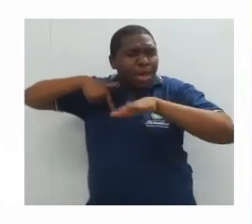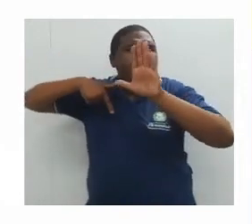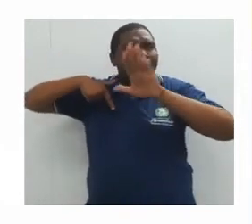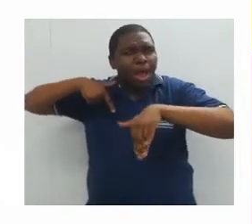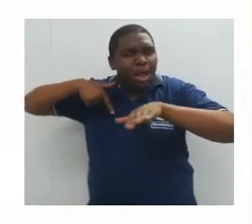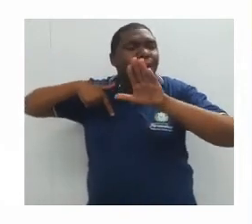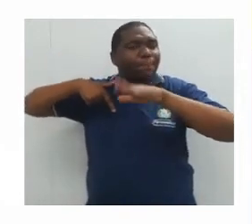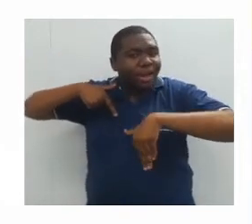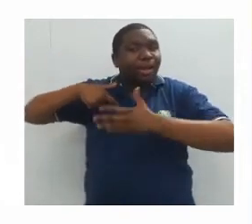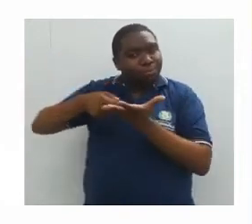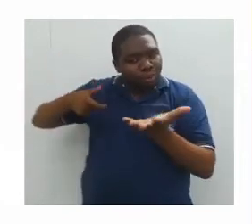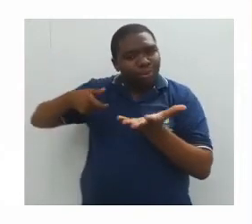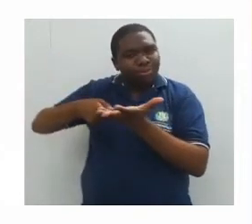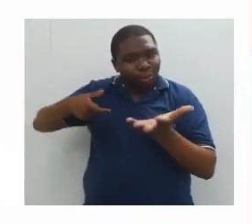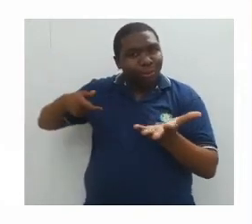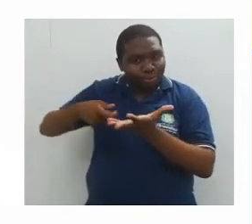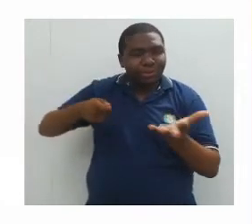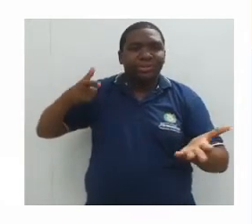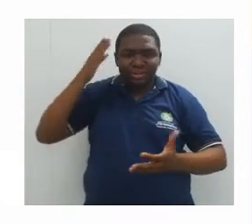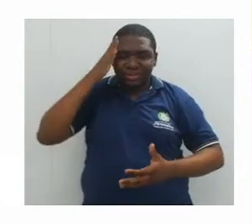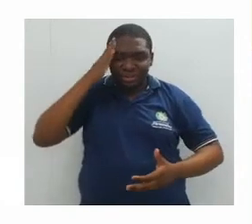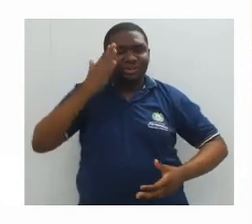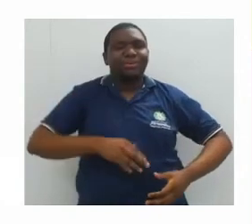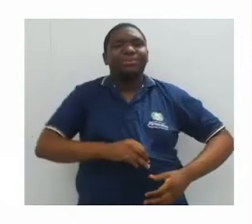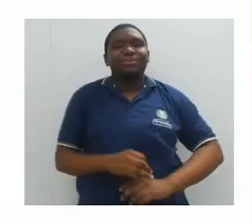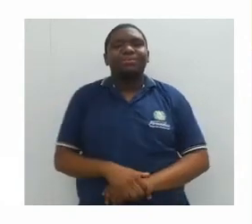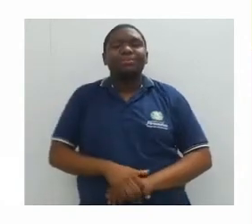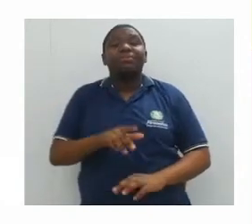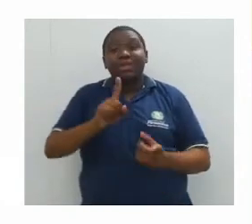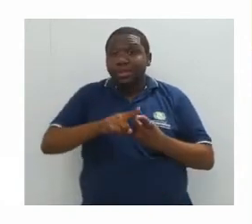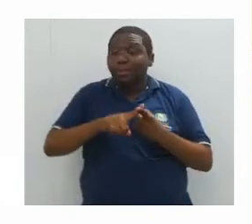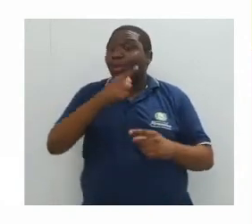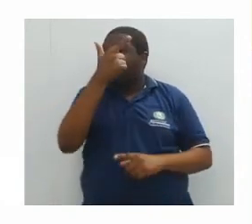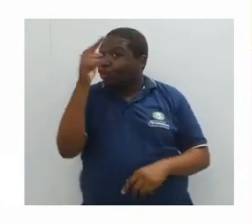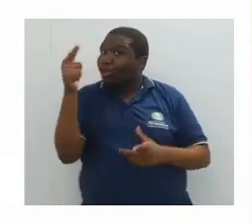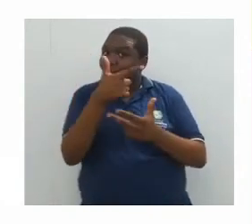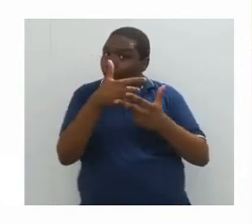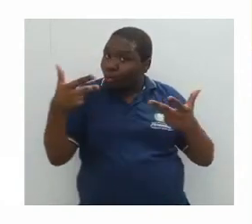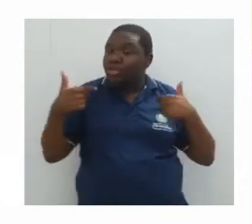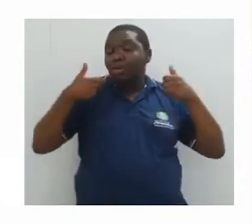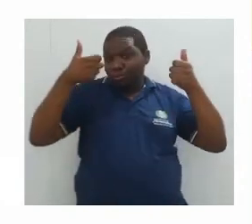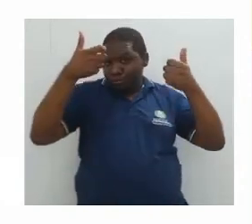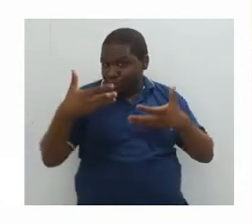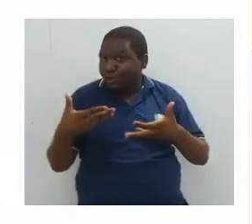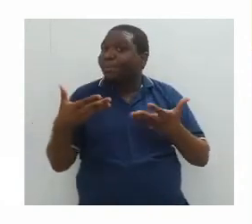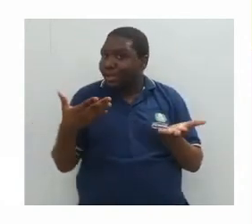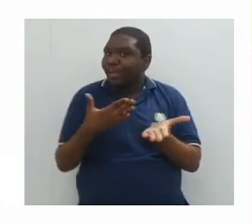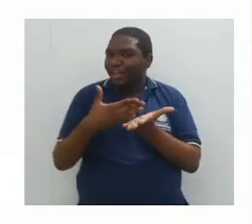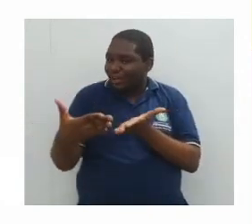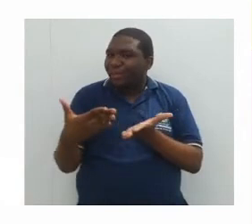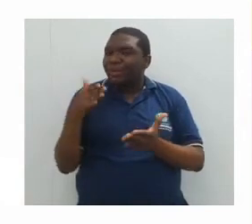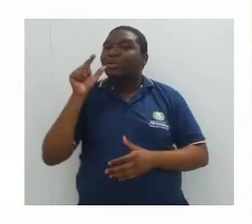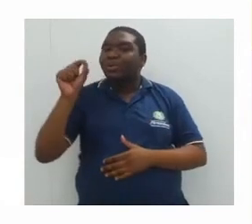a batida da preaca. Tá certo, gente? Outra coisa interessante, como eu falei no início, falando sobre os caboclinhos,